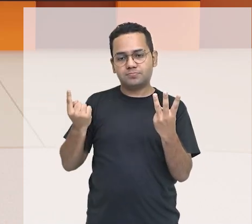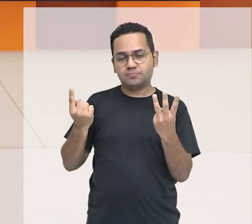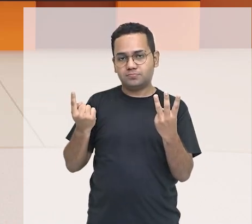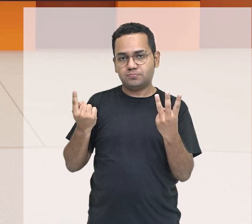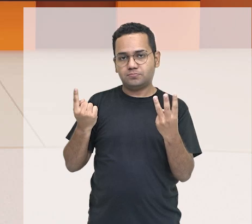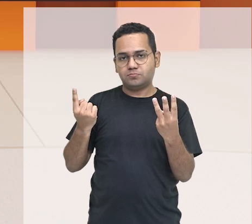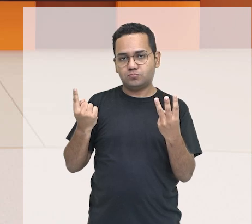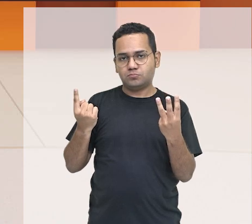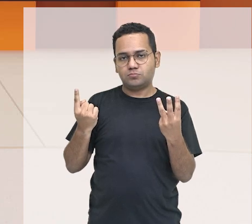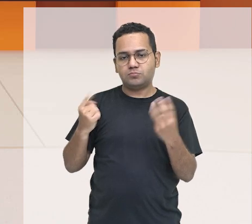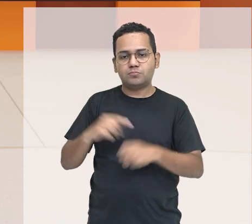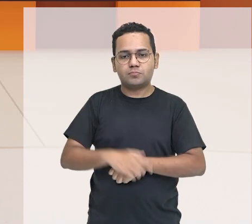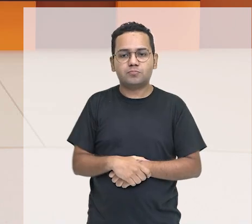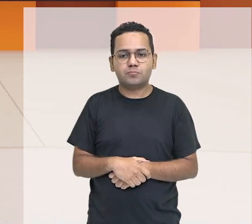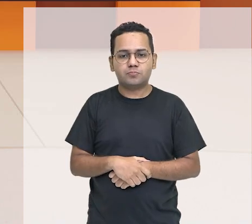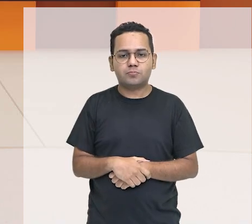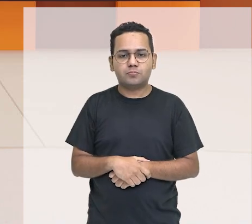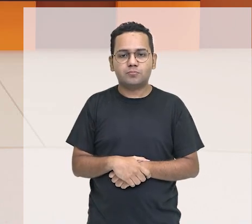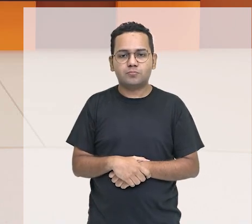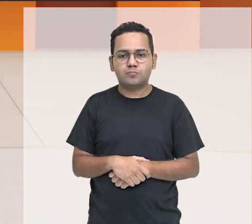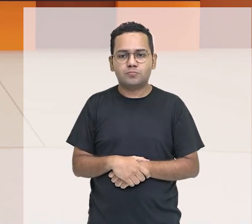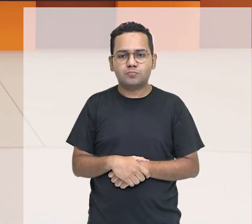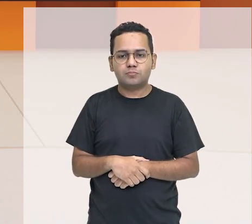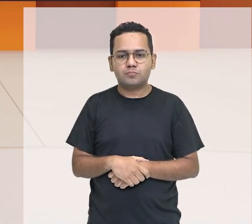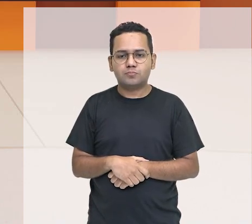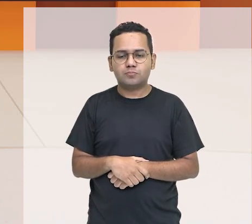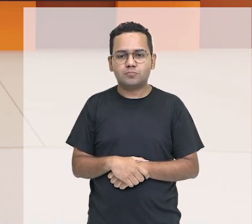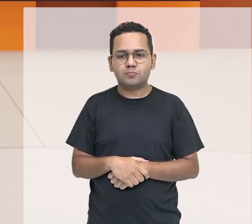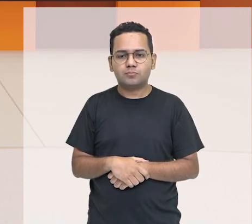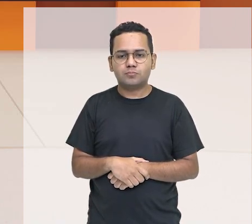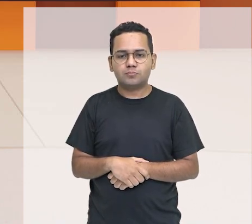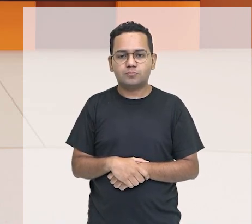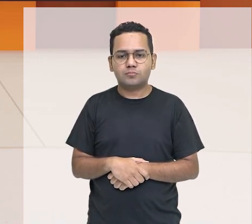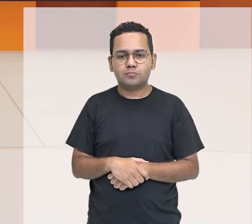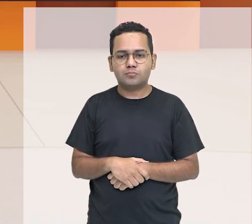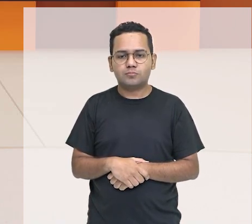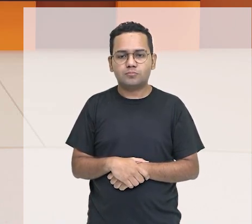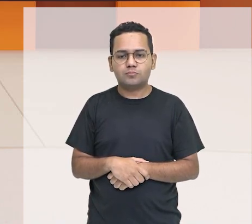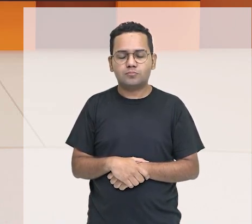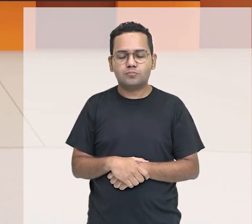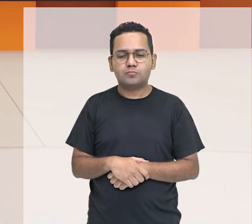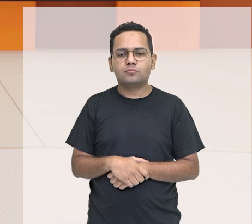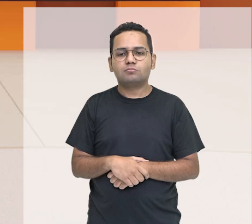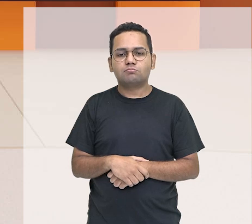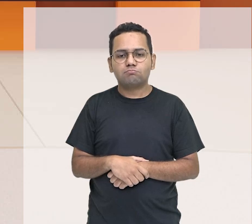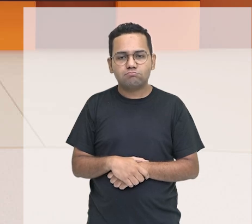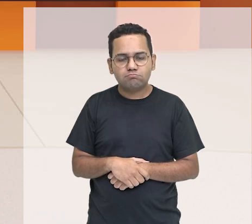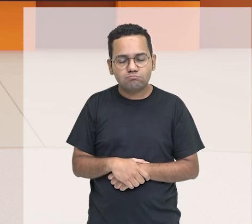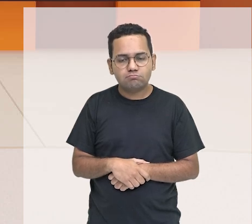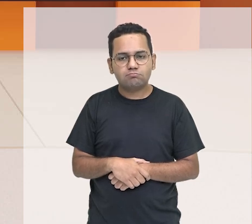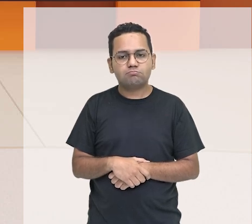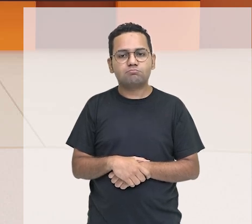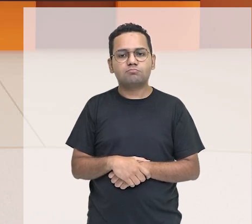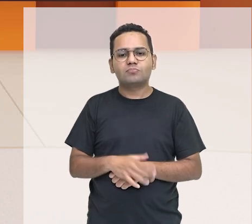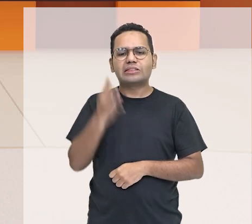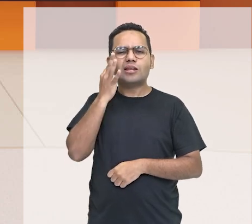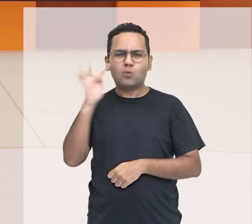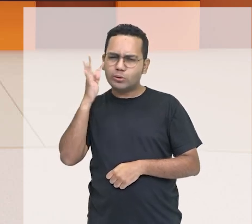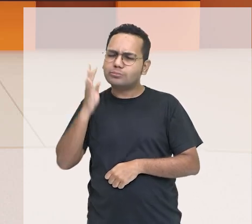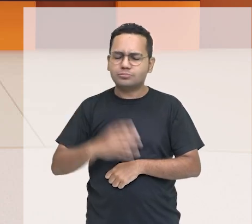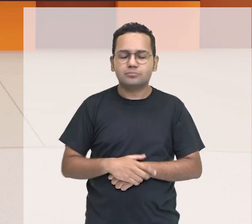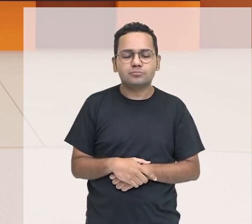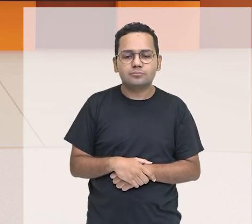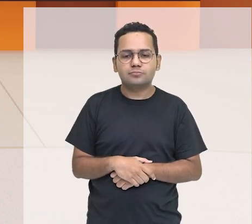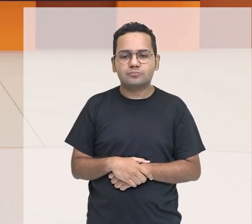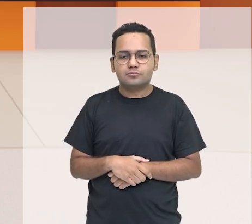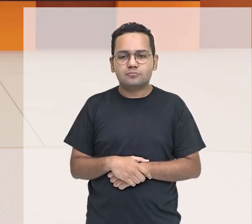de Max Weber, que é a chamada dominação racional legal. Aqui, a dominação